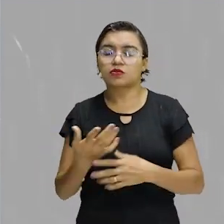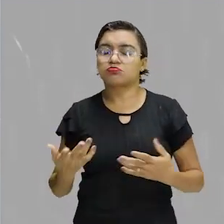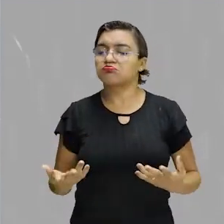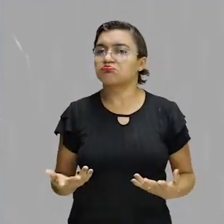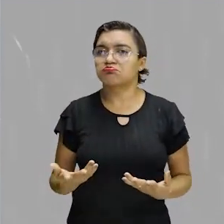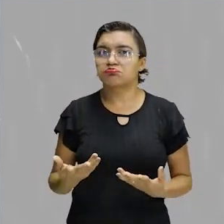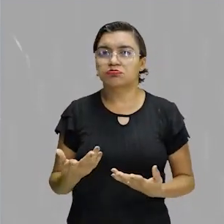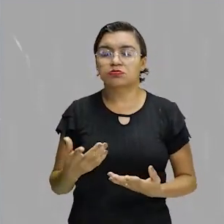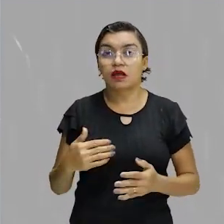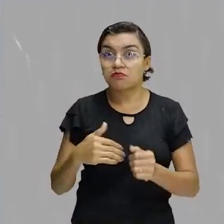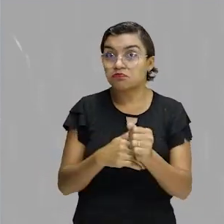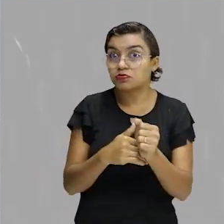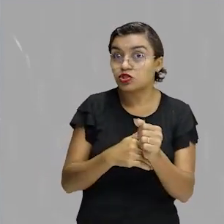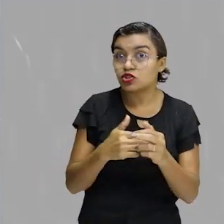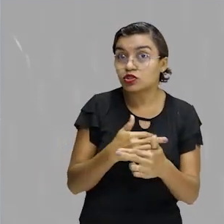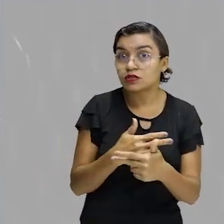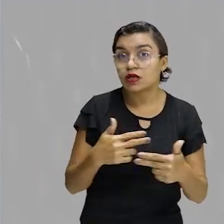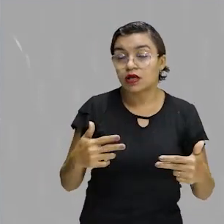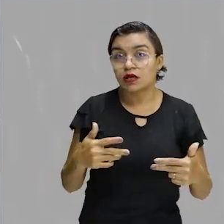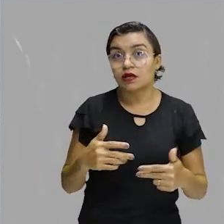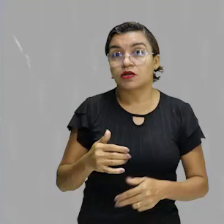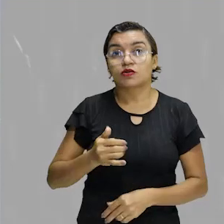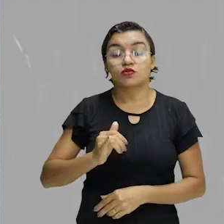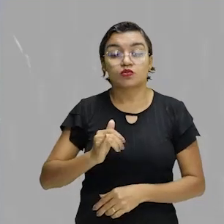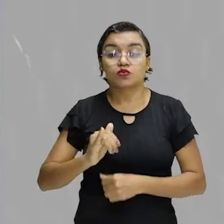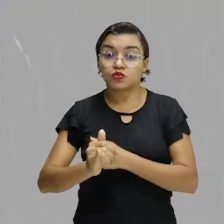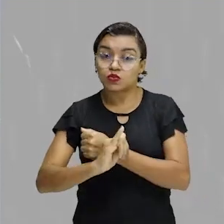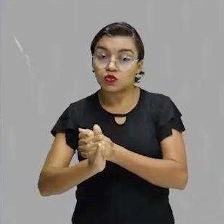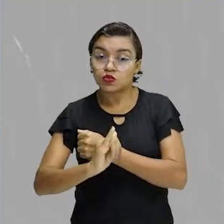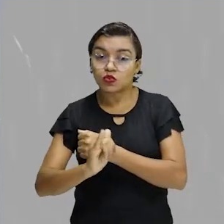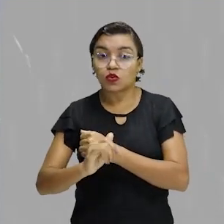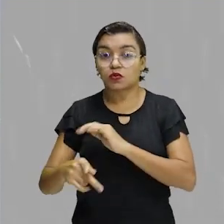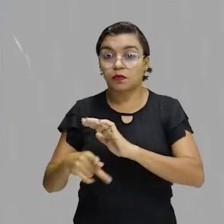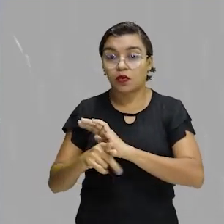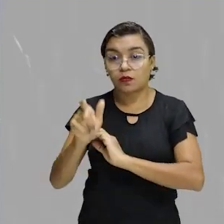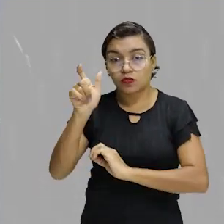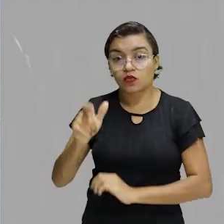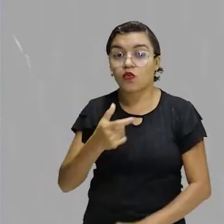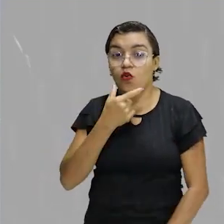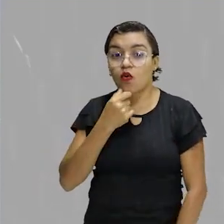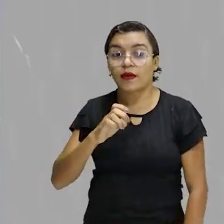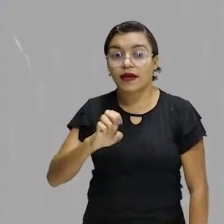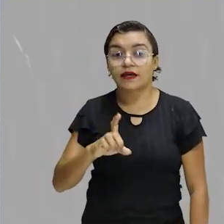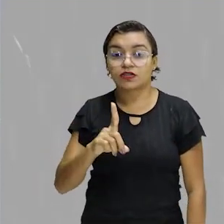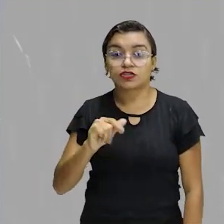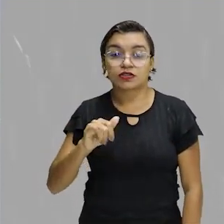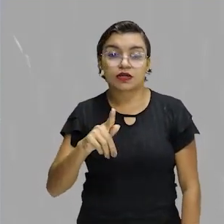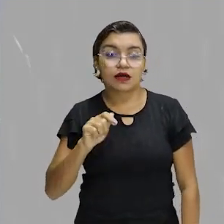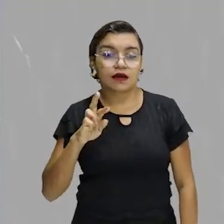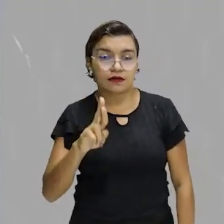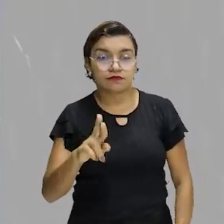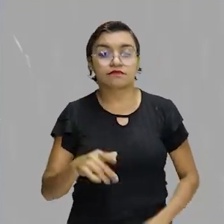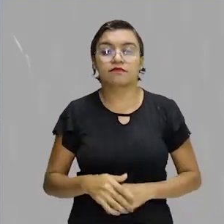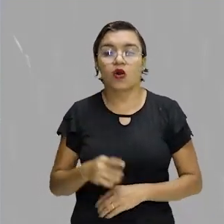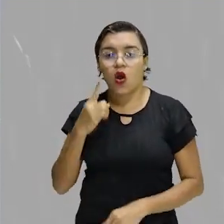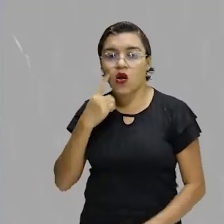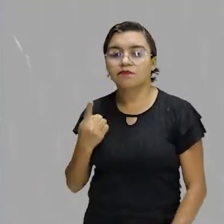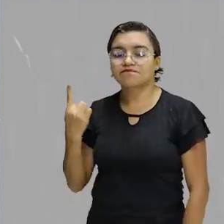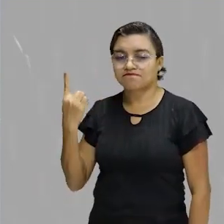falam sobre mistério, os contos de Edgar Allan Poe são muito bons. Vale a pena, são textos curtos que eu recomendo